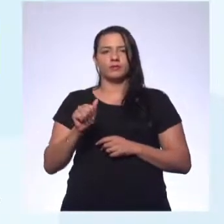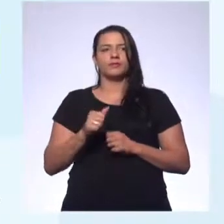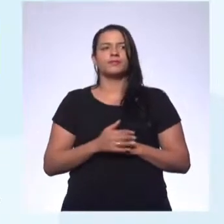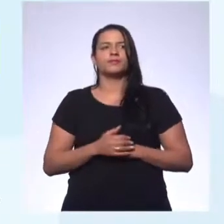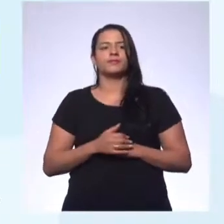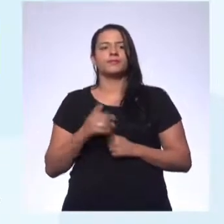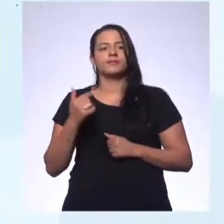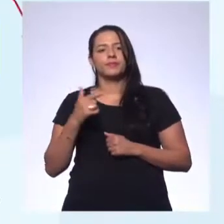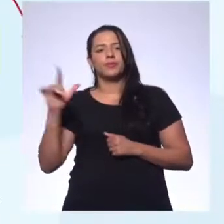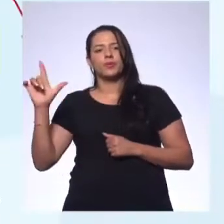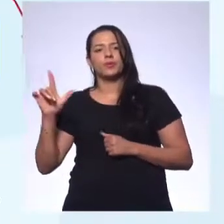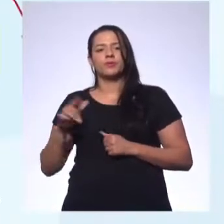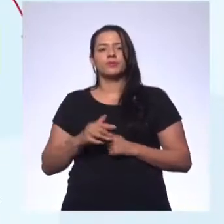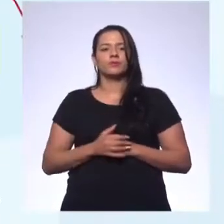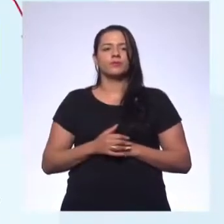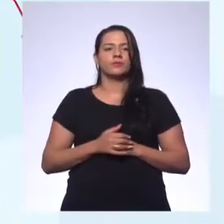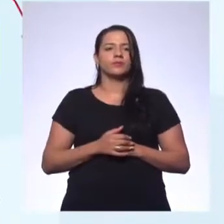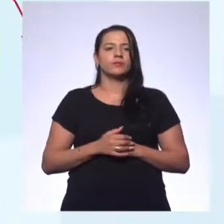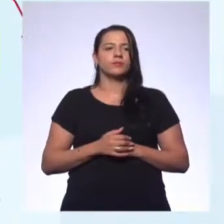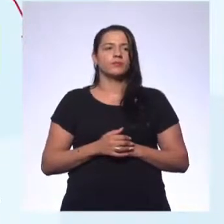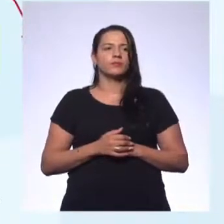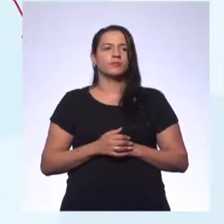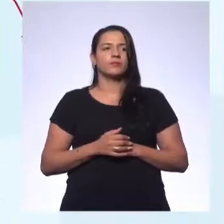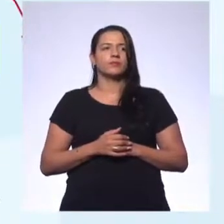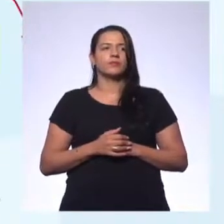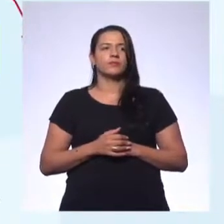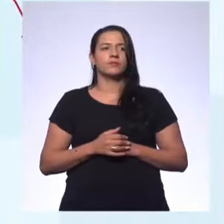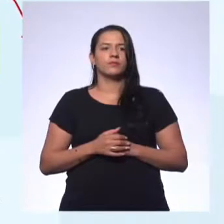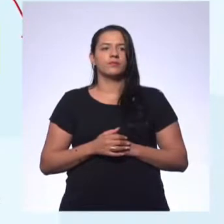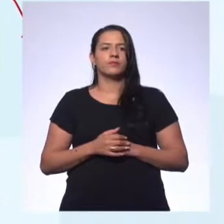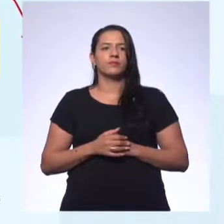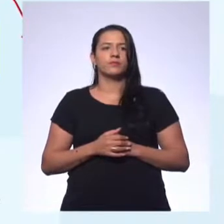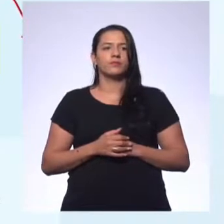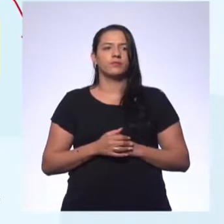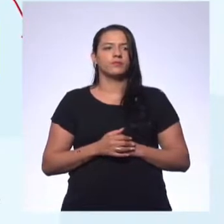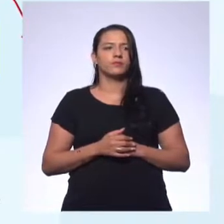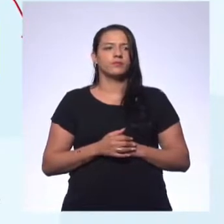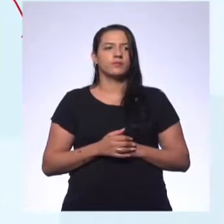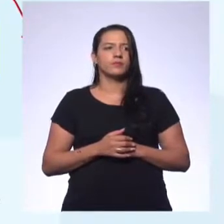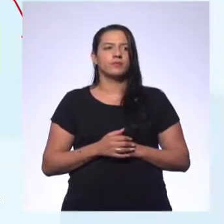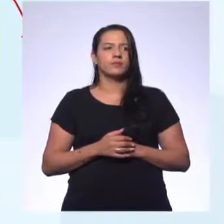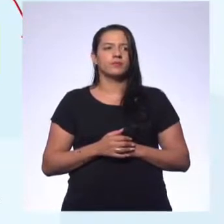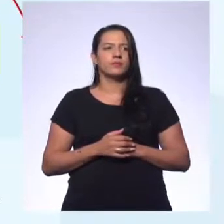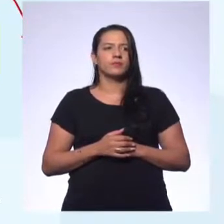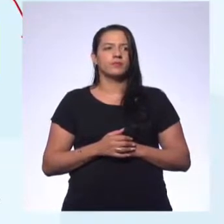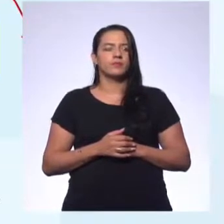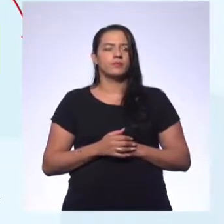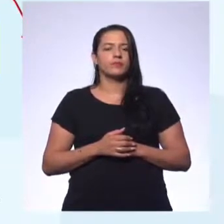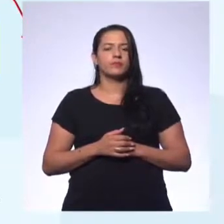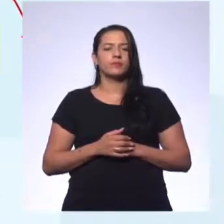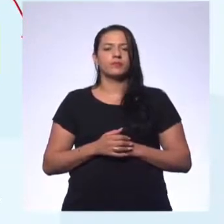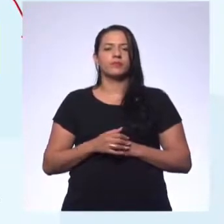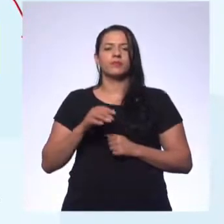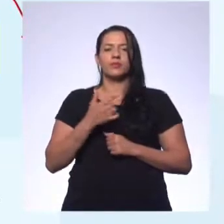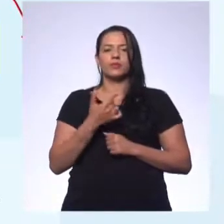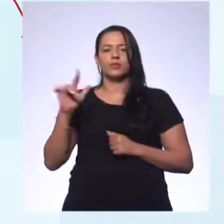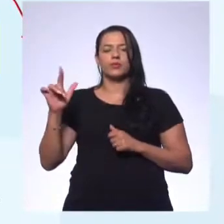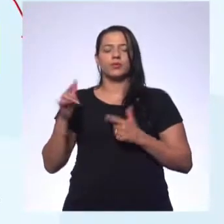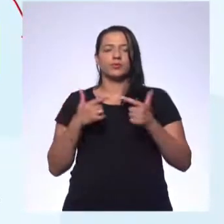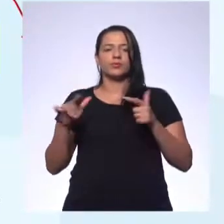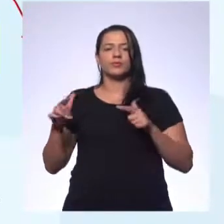E aqui a gente tem, né, todos os outros. Aí não dá para ler. Não dá para ver, né? Vou colocar aqui. Os